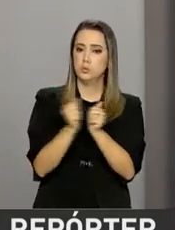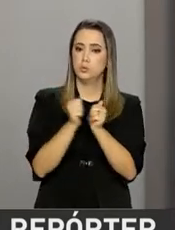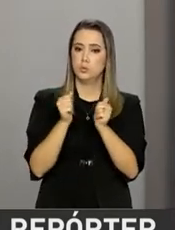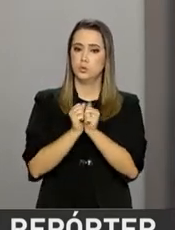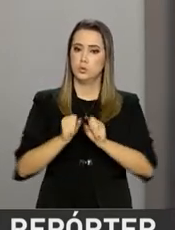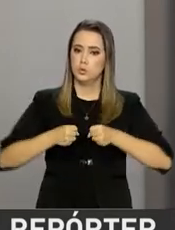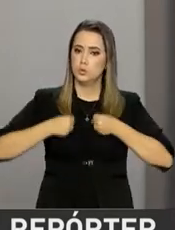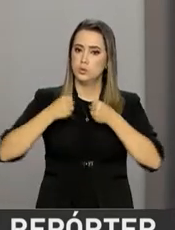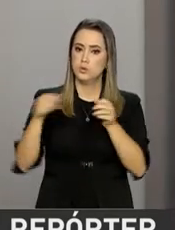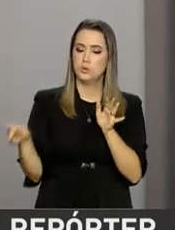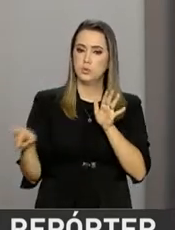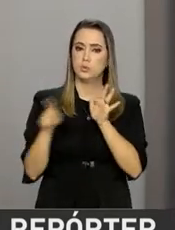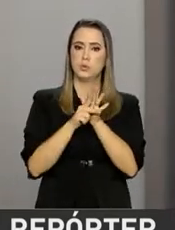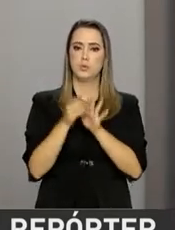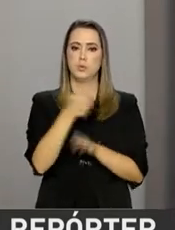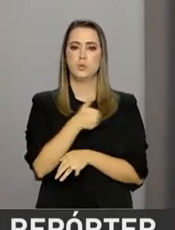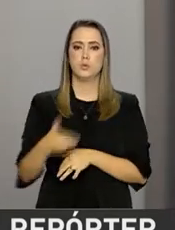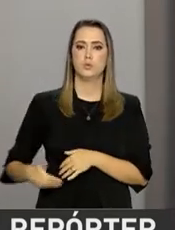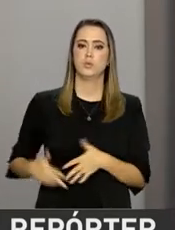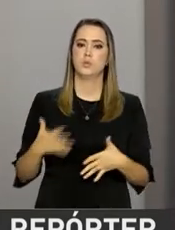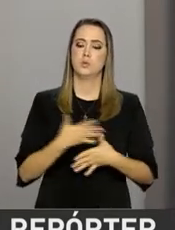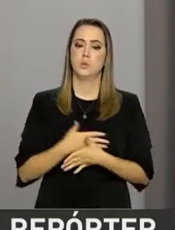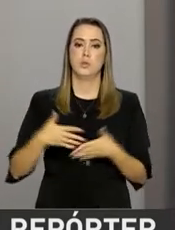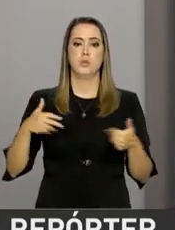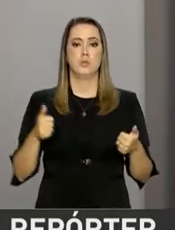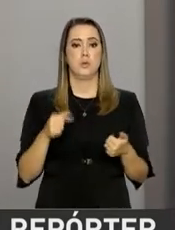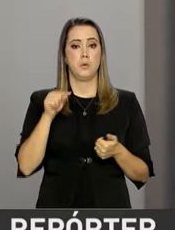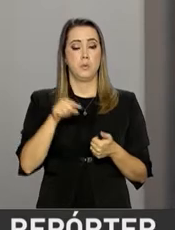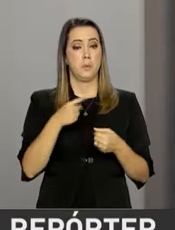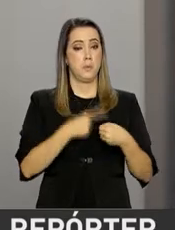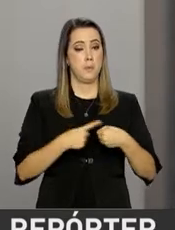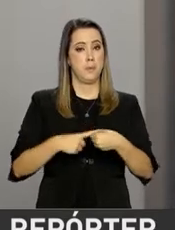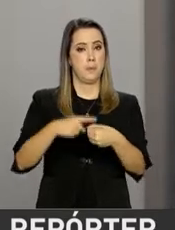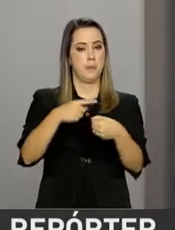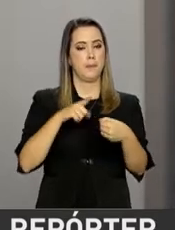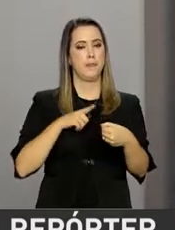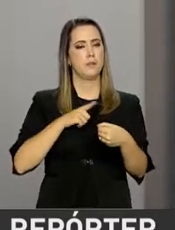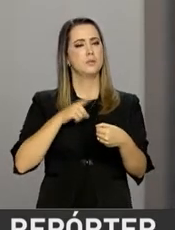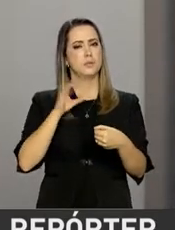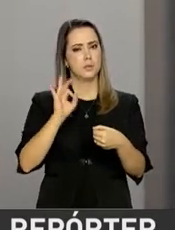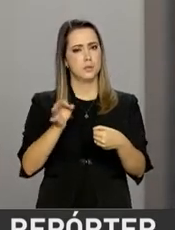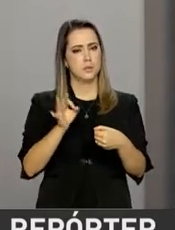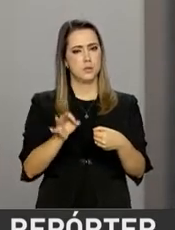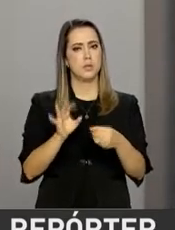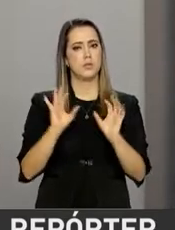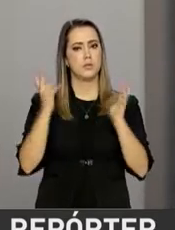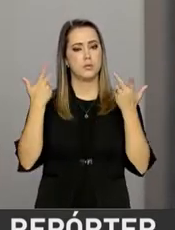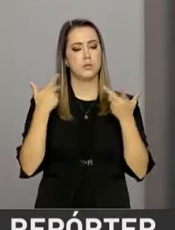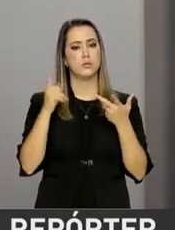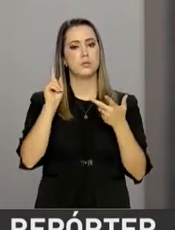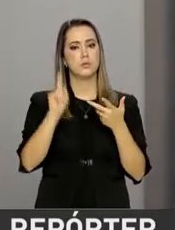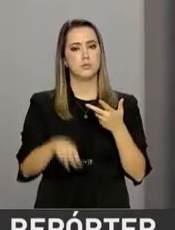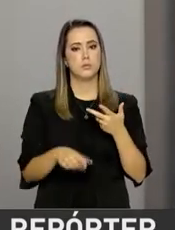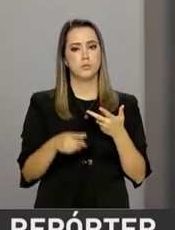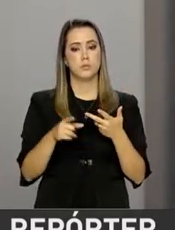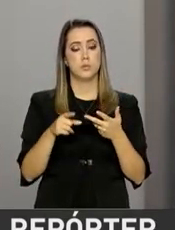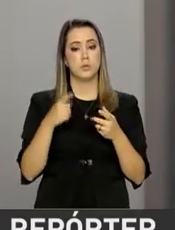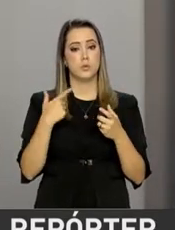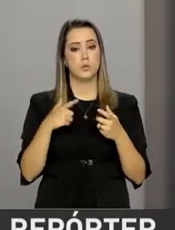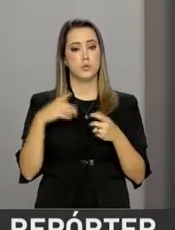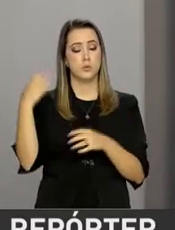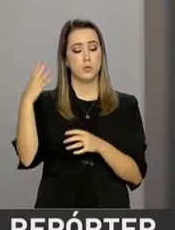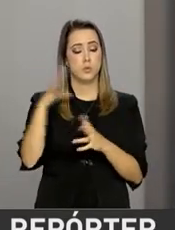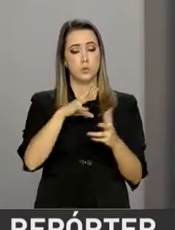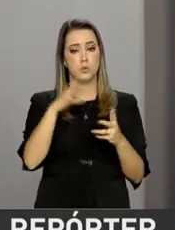com o empenho do próprio governo e tentar fazer o melhor pela cidade acho que nós teremos um evento que vai ter repercussão no fundo